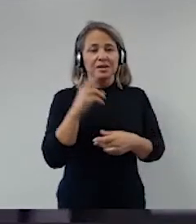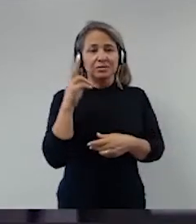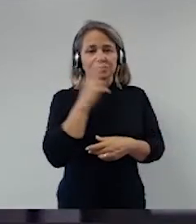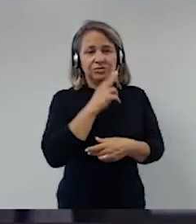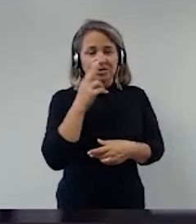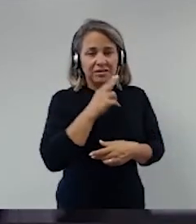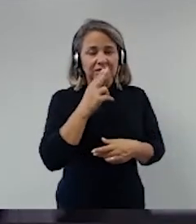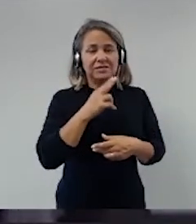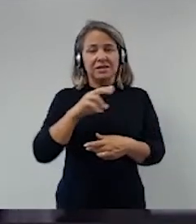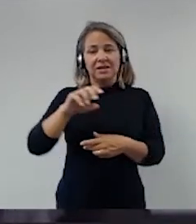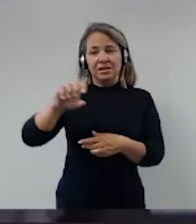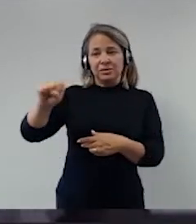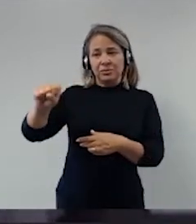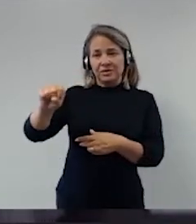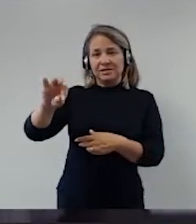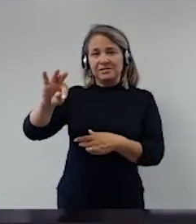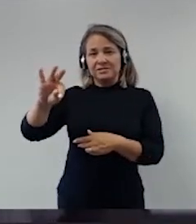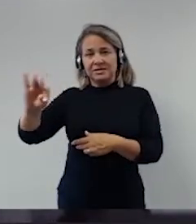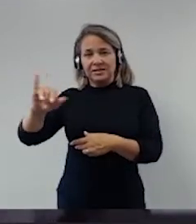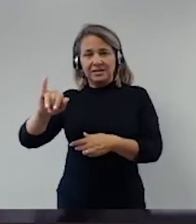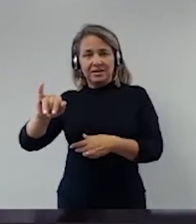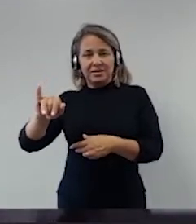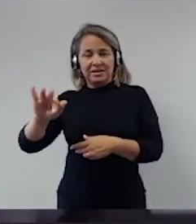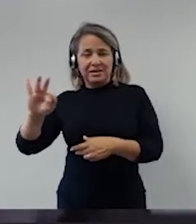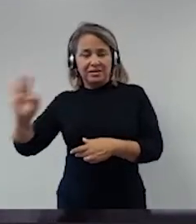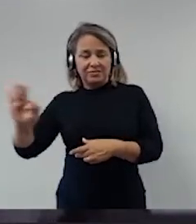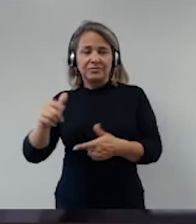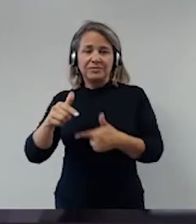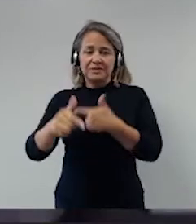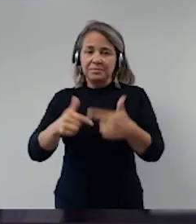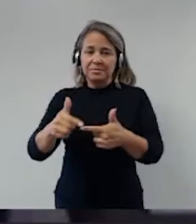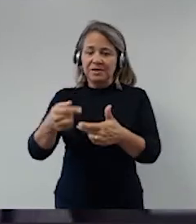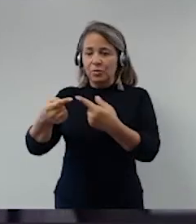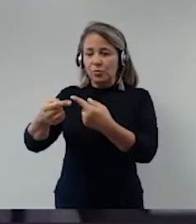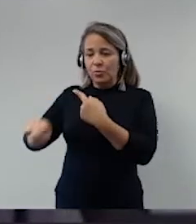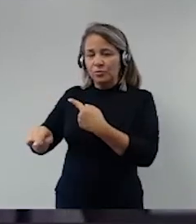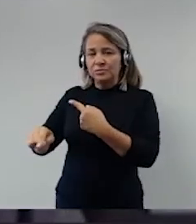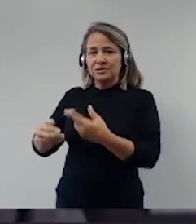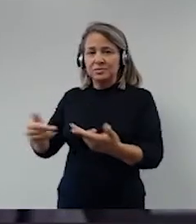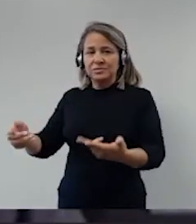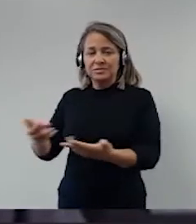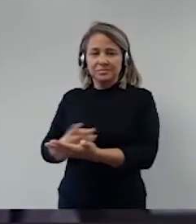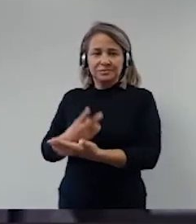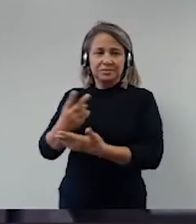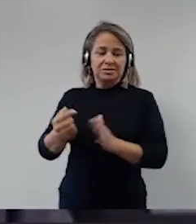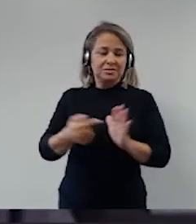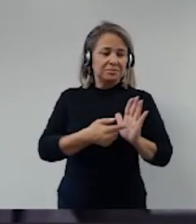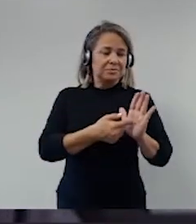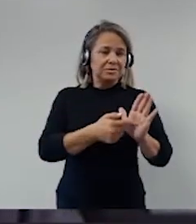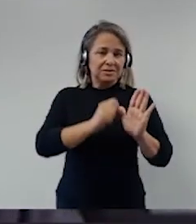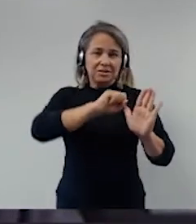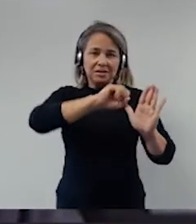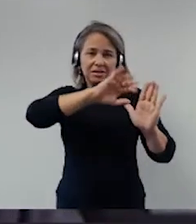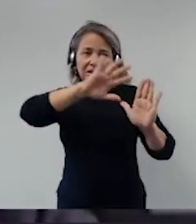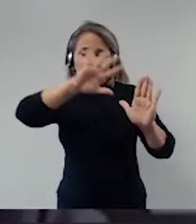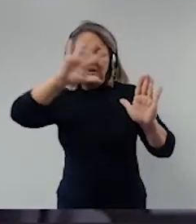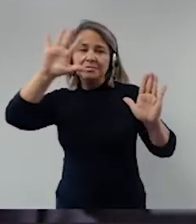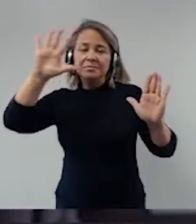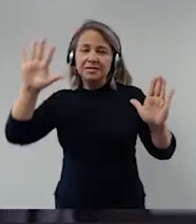onde o Supremo atua com contra medidas provisórias que estabelece claramente